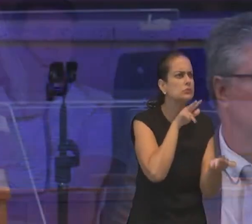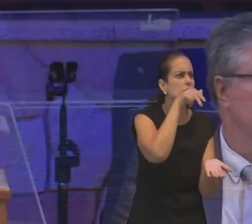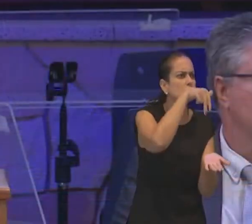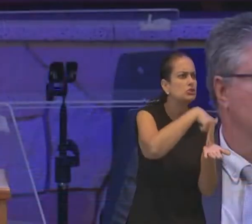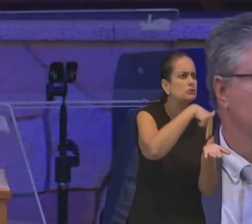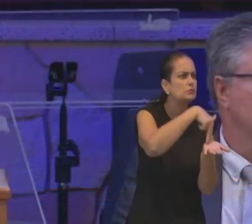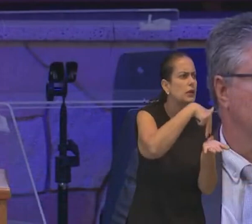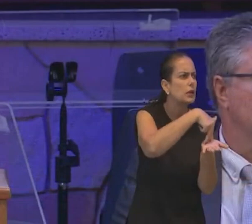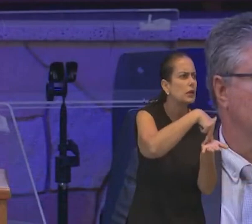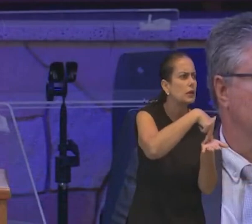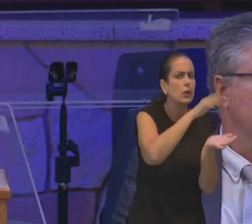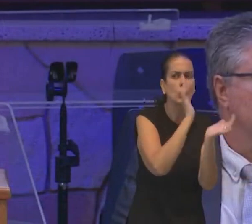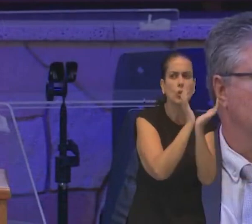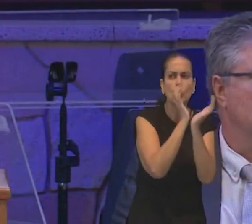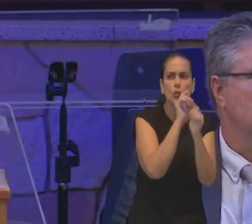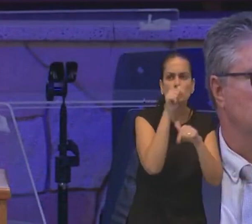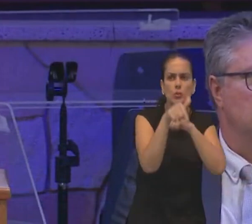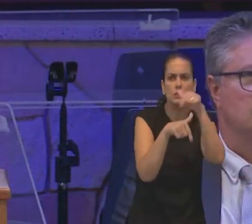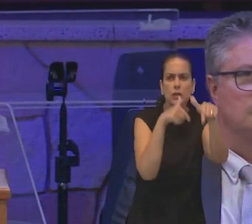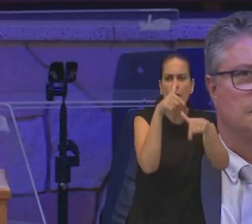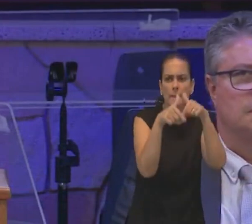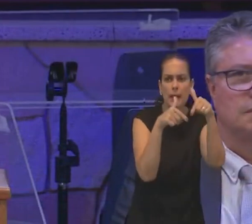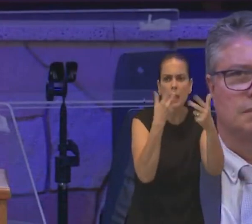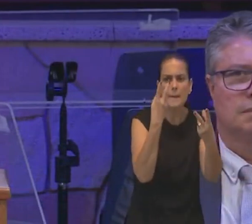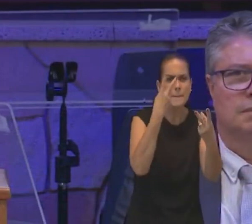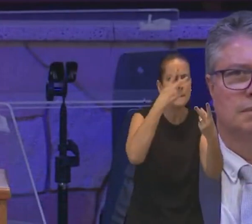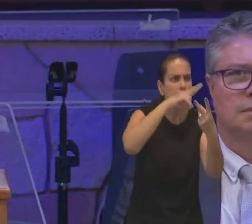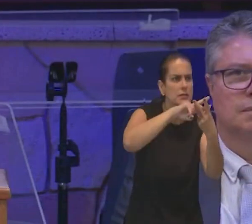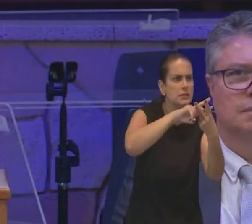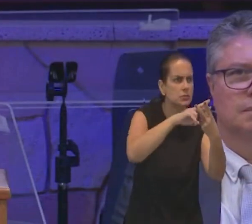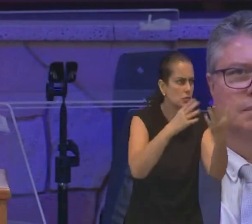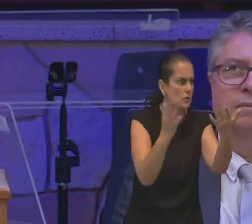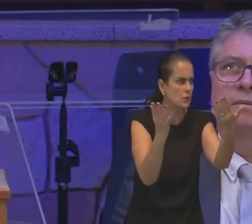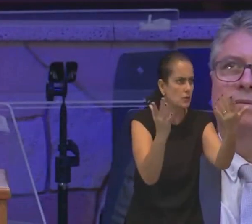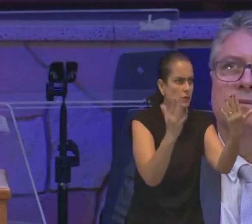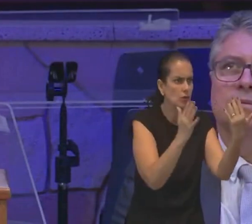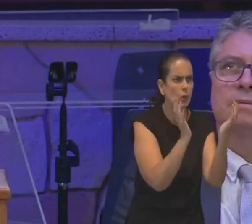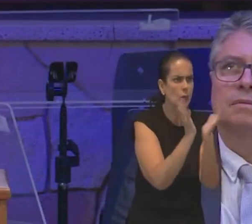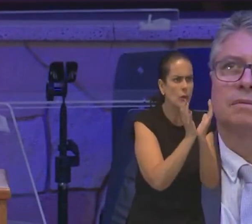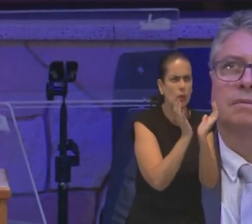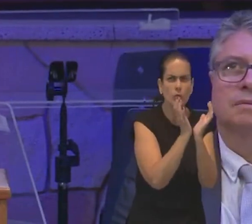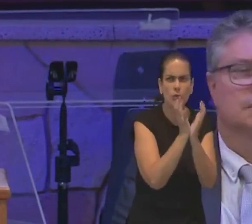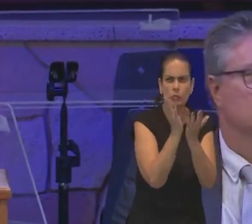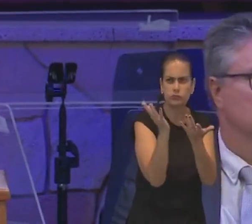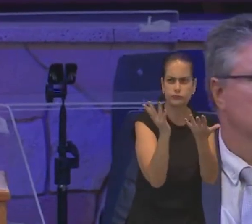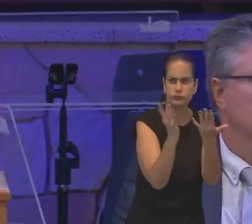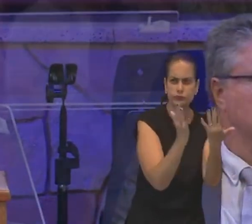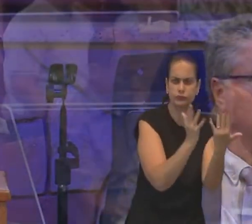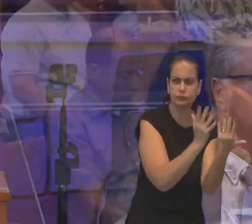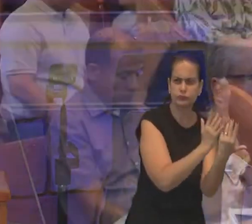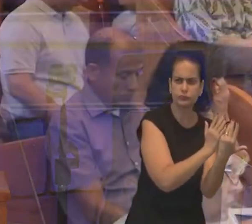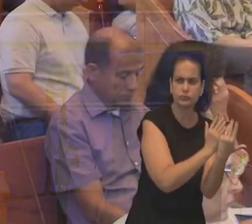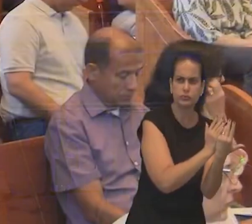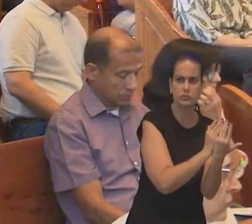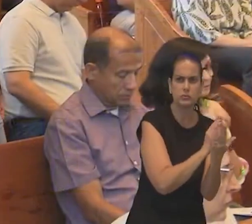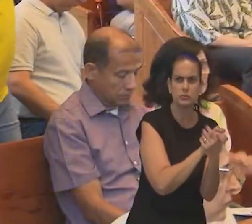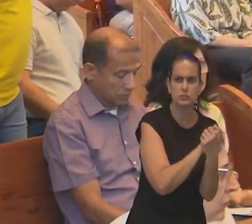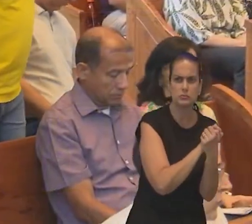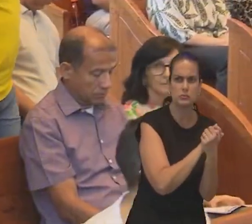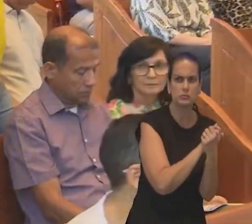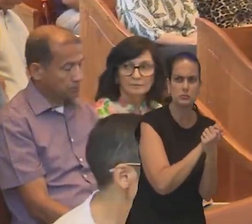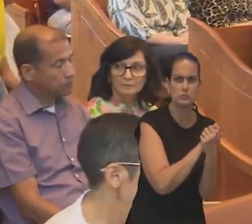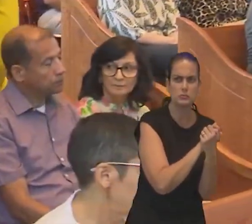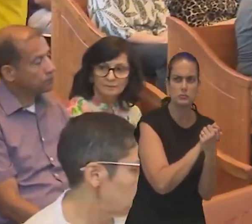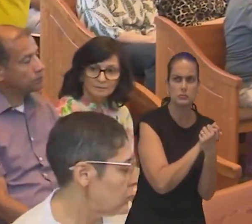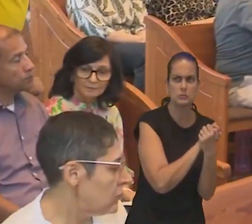a equipe que vai trabalhar no Presídio Federal. Venha para cá, por favor. Venha para cá, meu irmão, por favor.